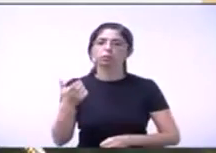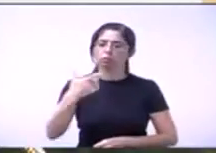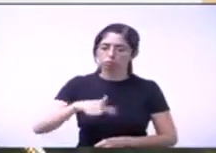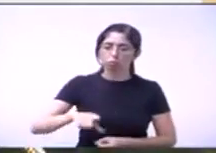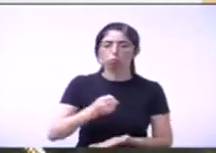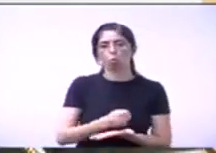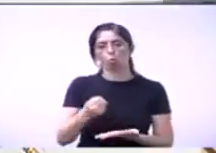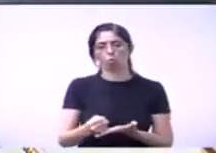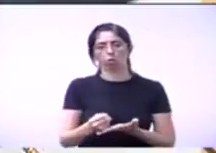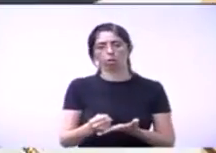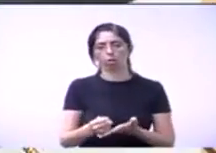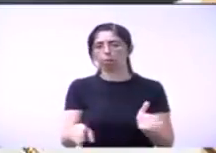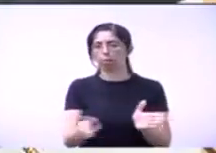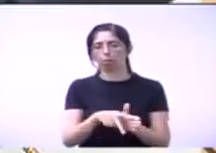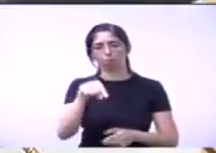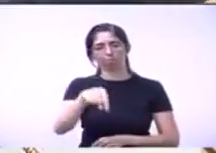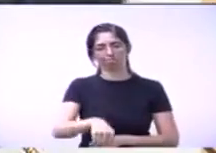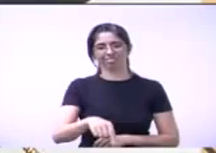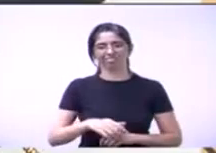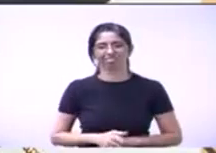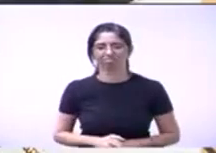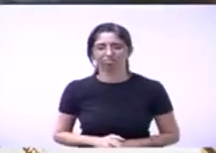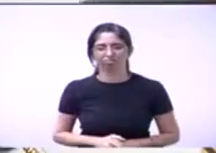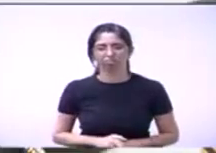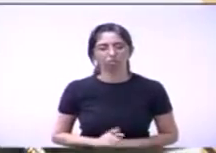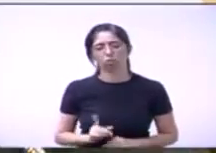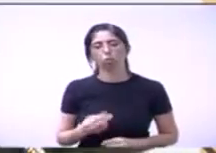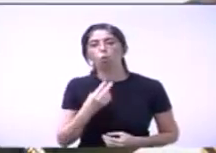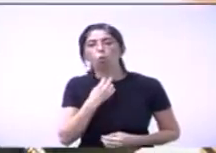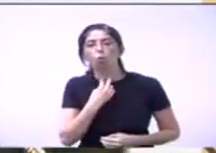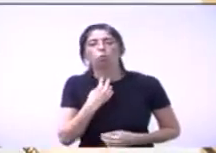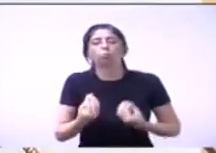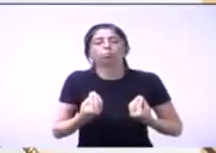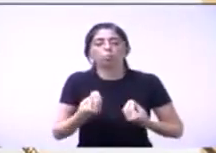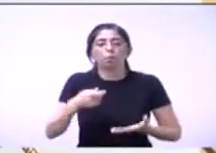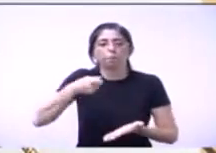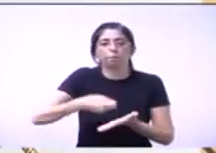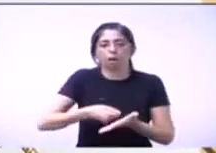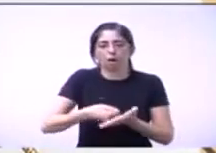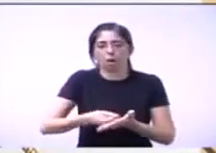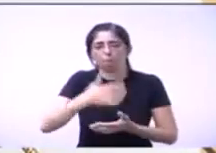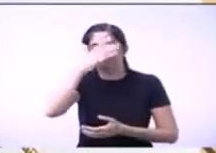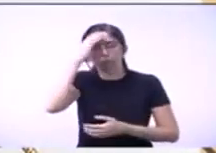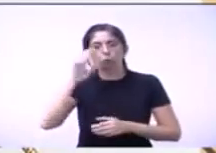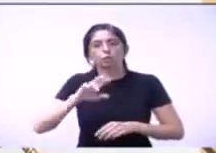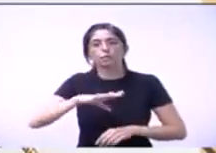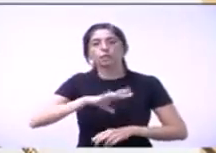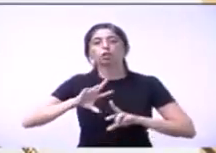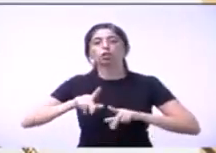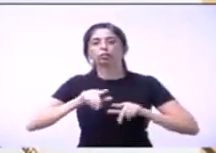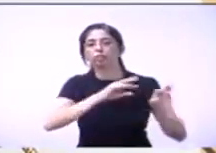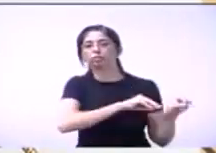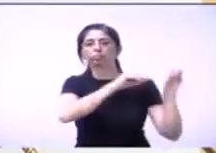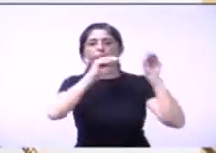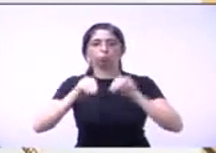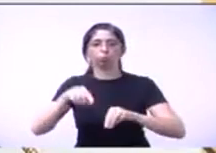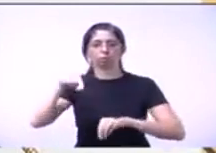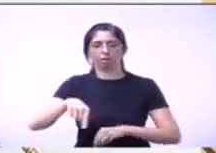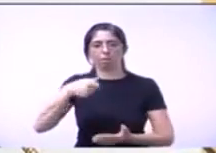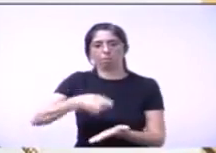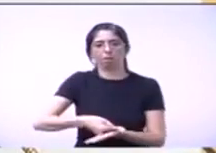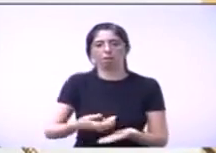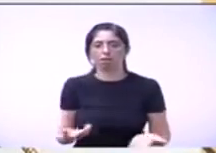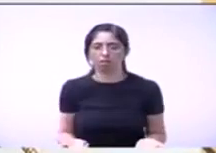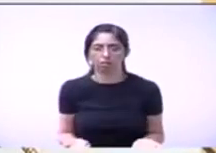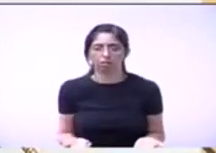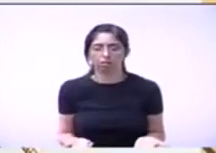do município, ela não vai pagar para o cara vir de fora, pagar a estadia do cara aqui. As receitas que ele vai ter aqui